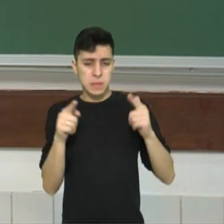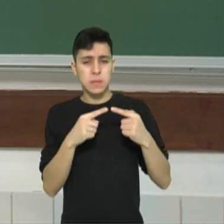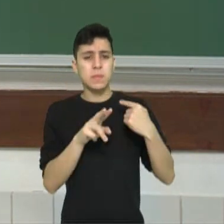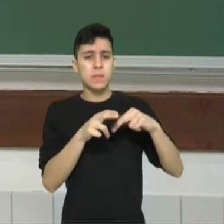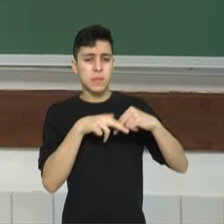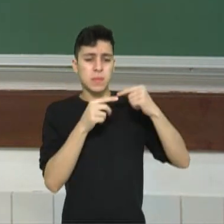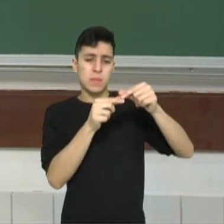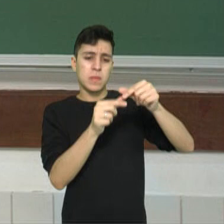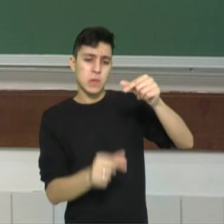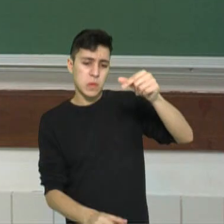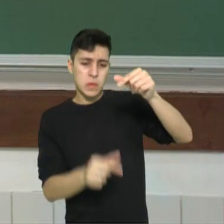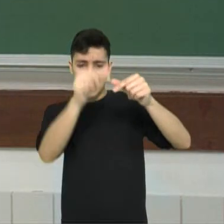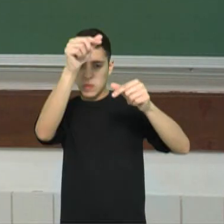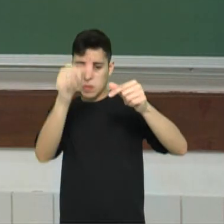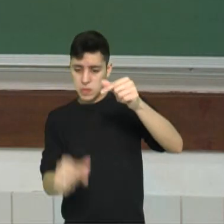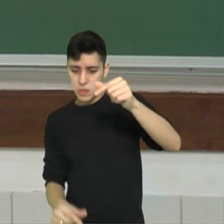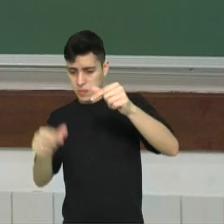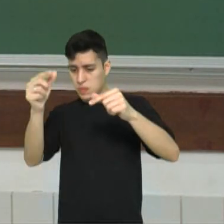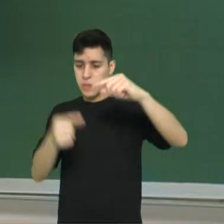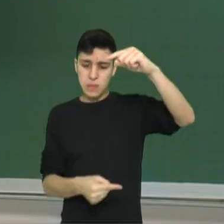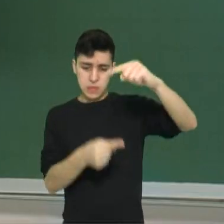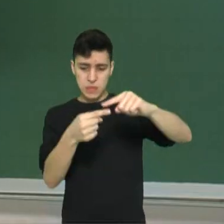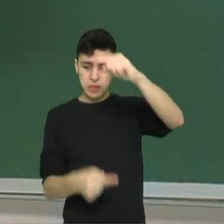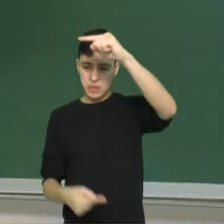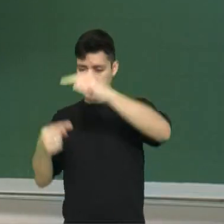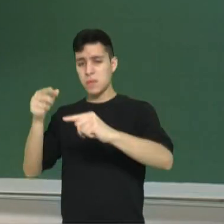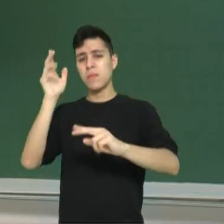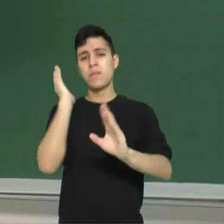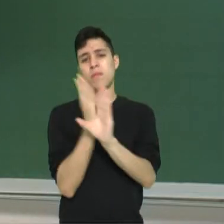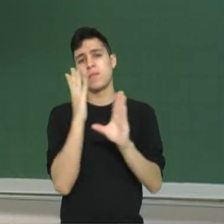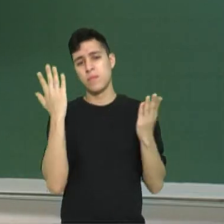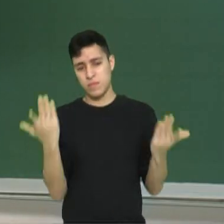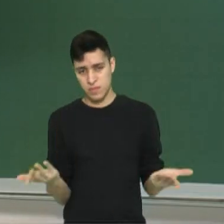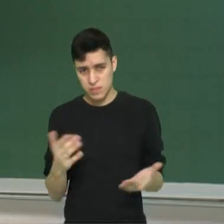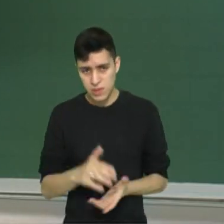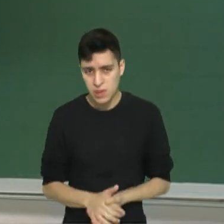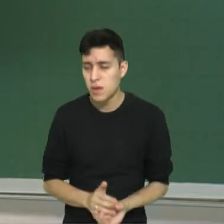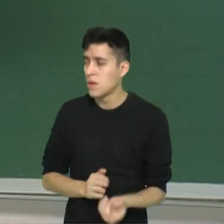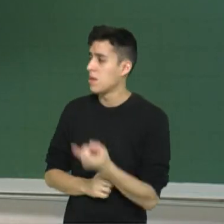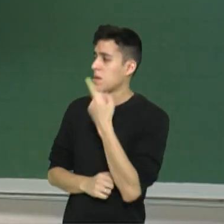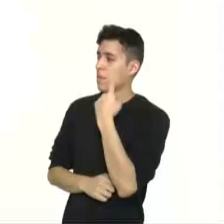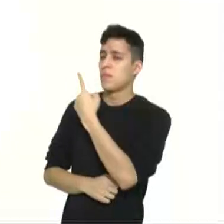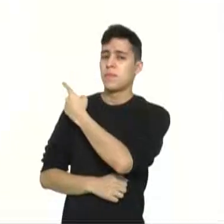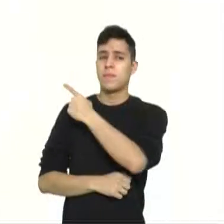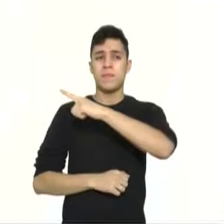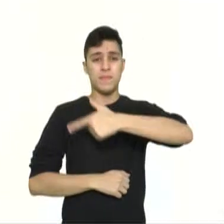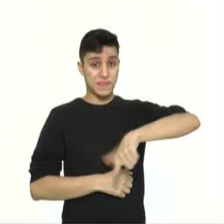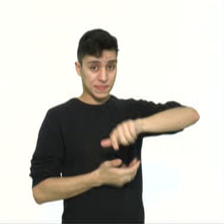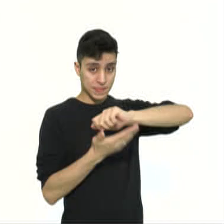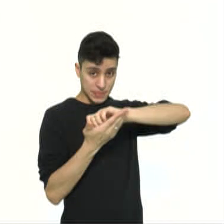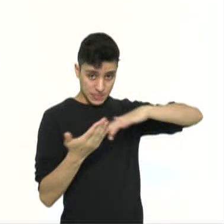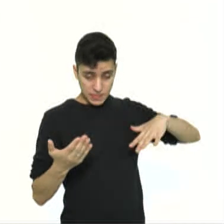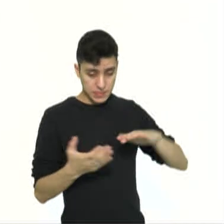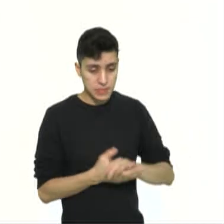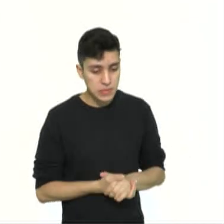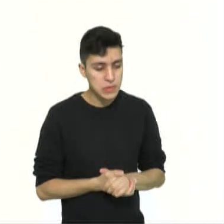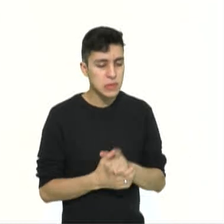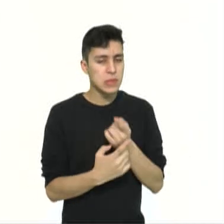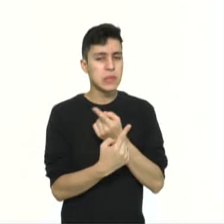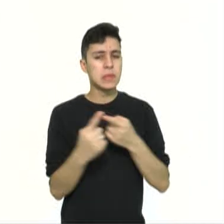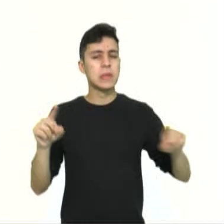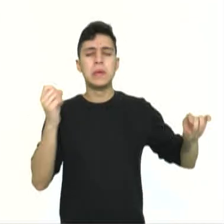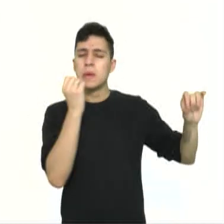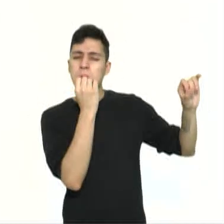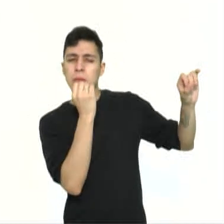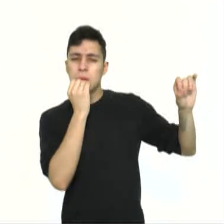certo? Me acompanhe na nossa próxima tela. Então, temos aqui, ó, mais um exercício. Ó. Instrumentos musicais de sopro